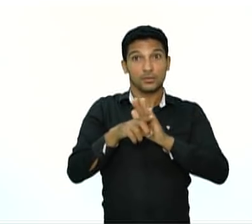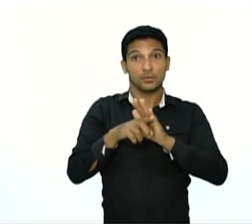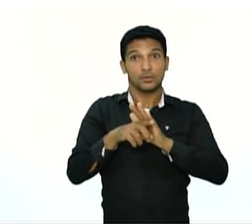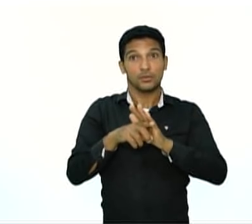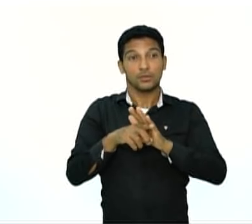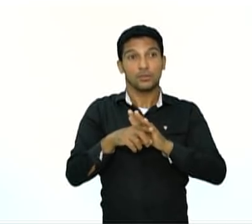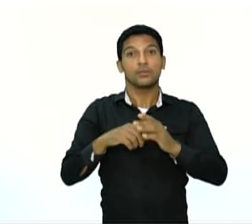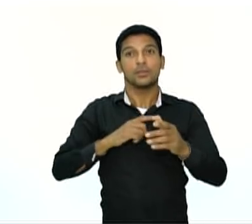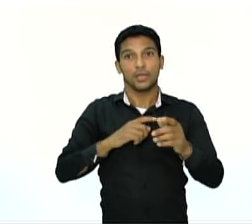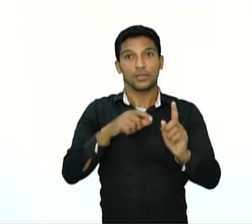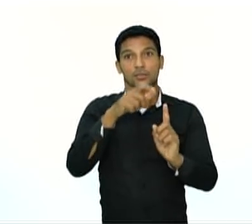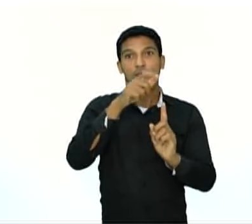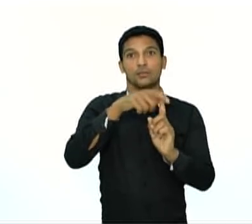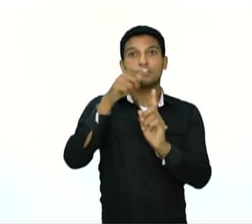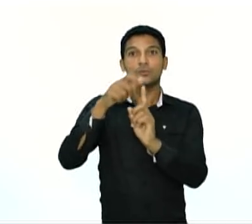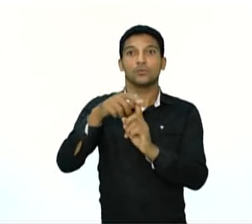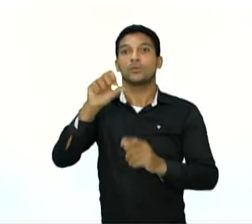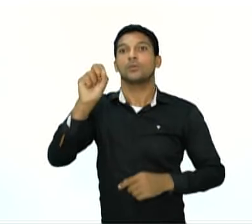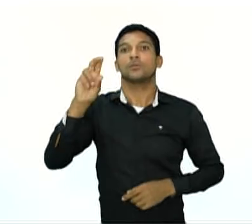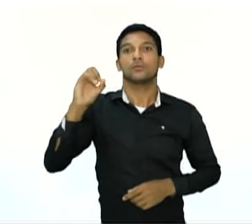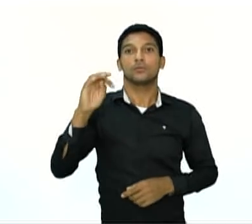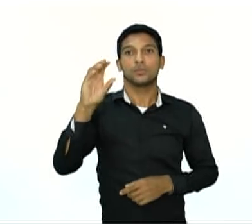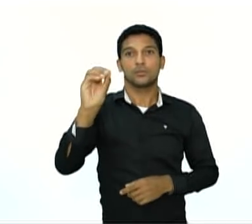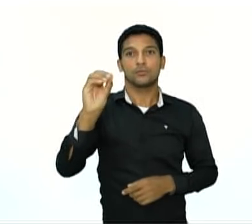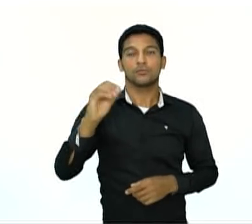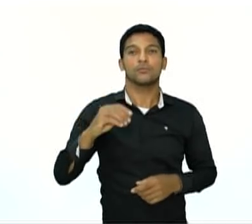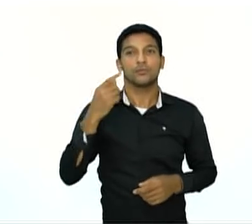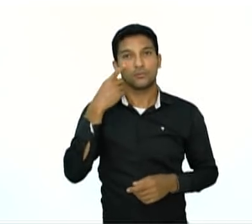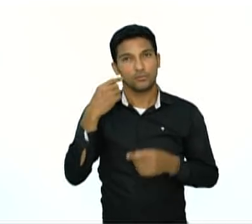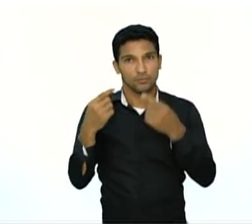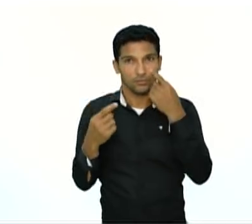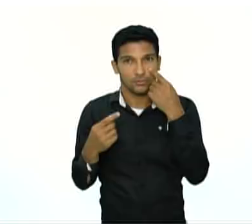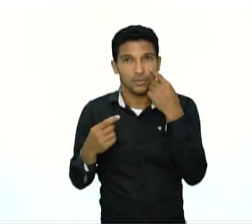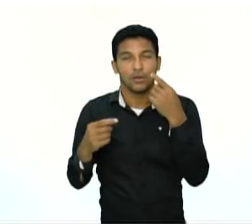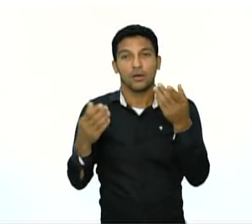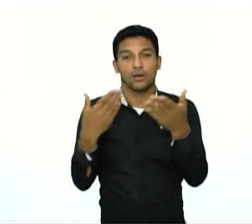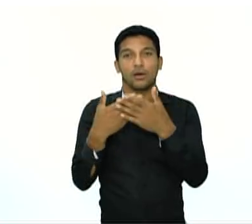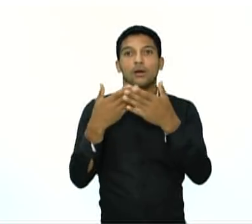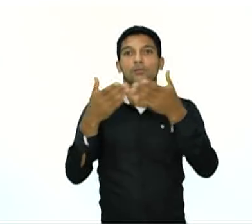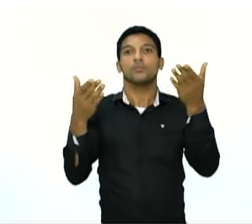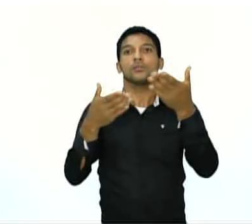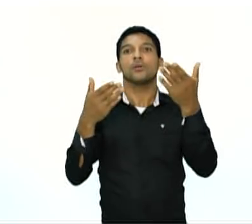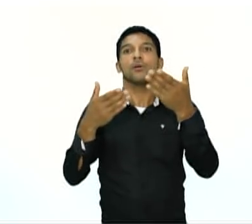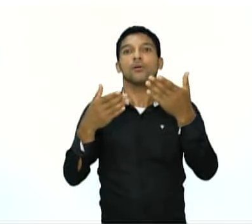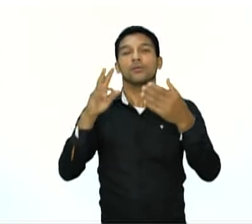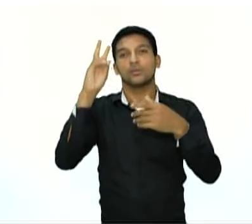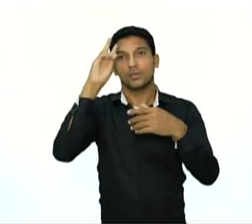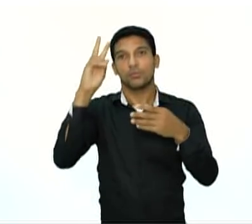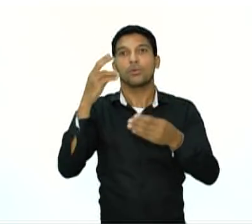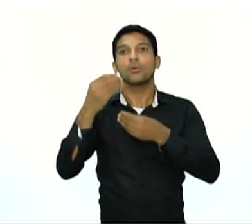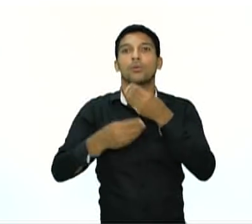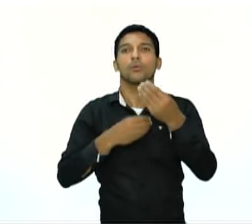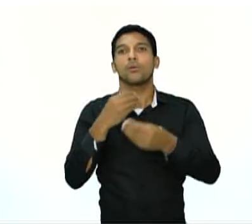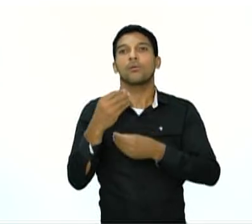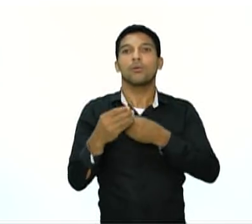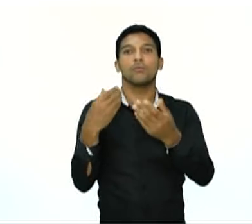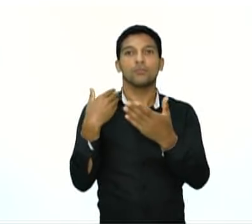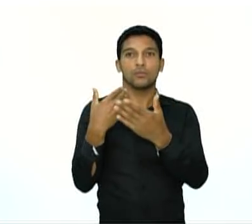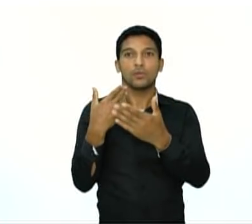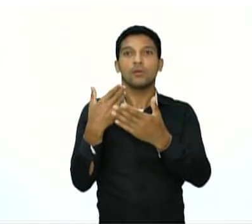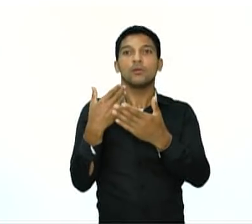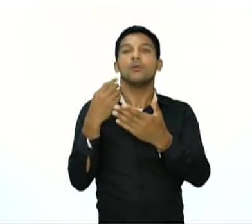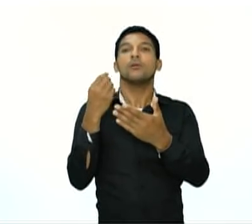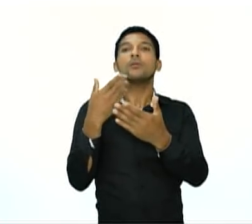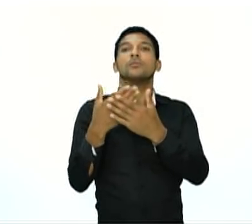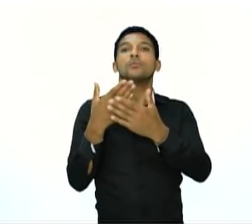Pessoal, então na aula de hoje, nós relembramos como que faz para a gente encontrar um período composto por subordinação